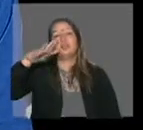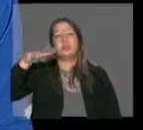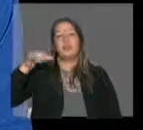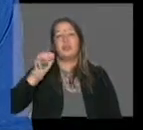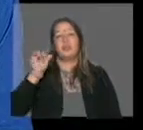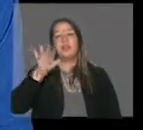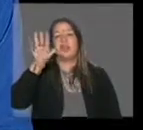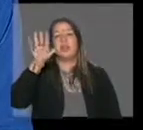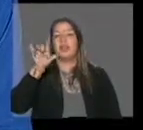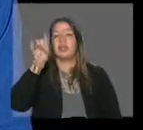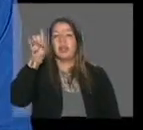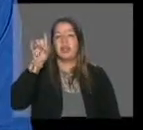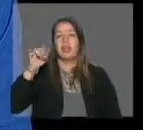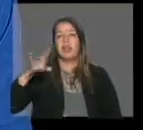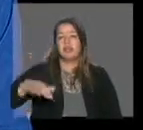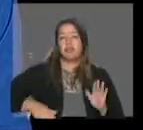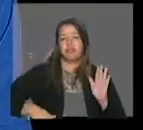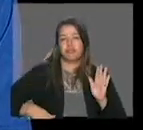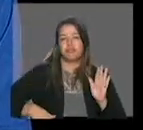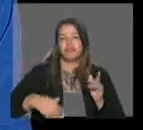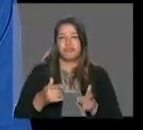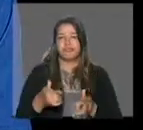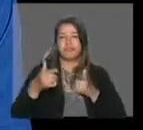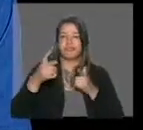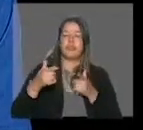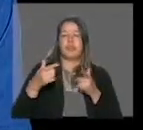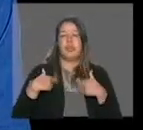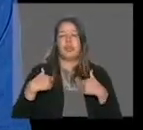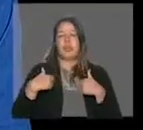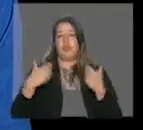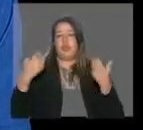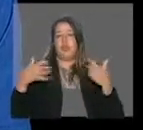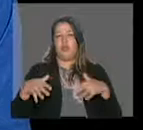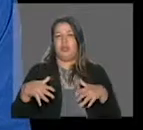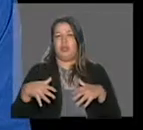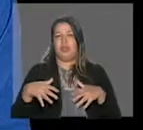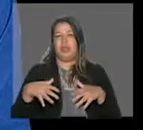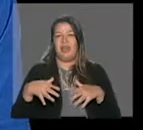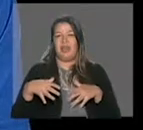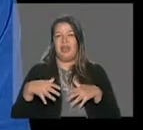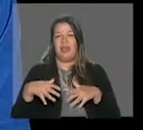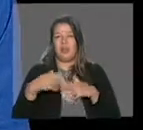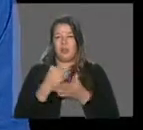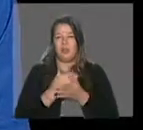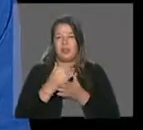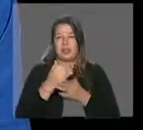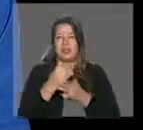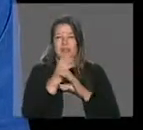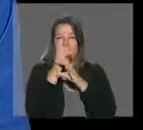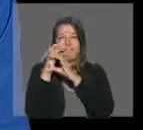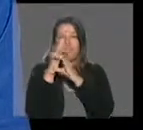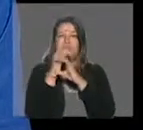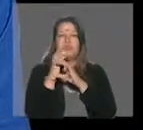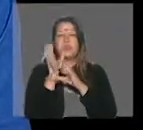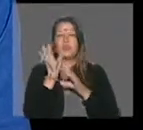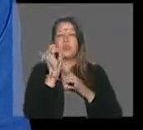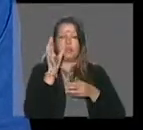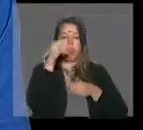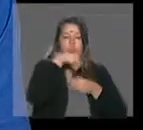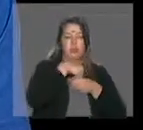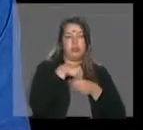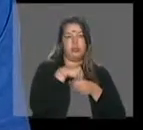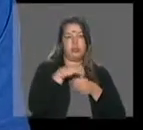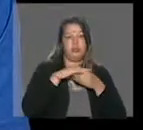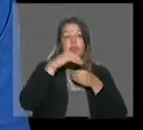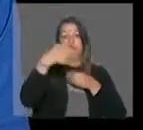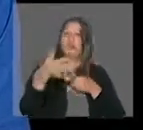morro, o tráfico estava lá em cima na esquina, todo armado, e eu não queria abrir equipamento do lado de fora, só entrevistei o do lado de